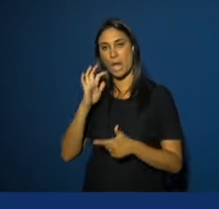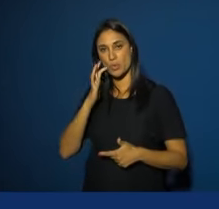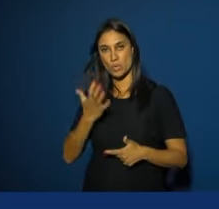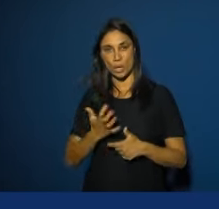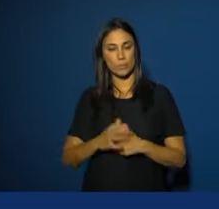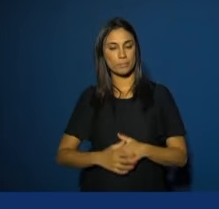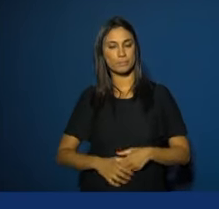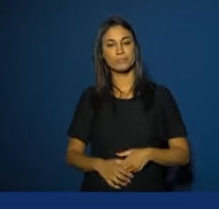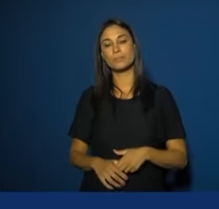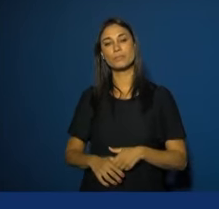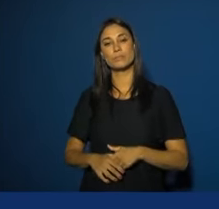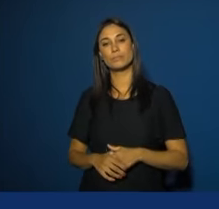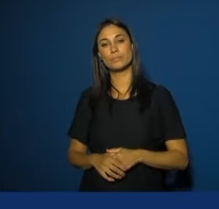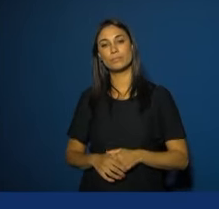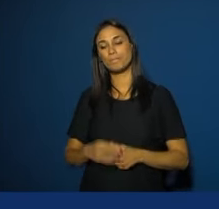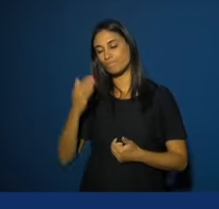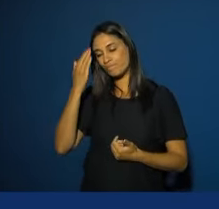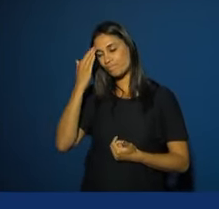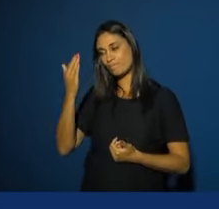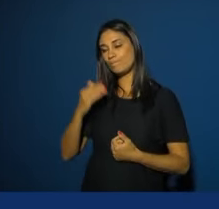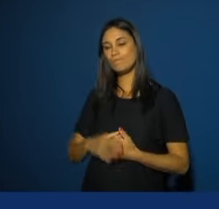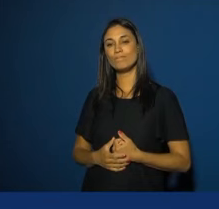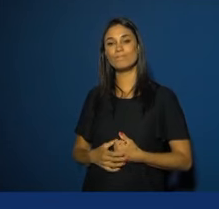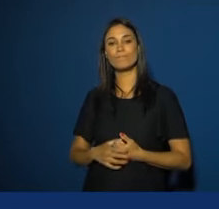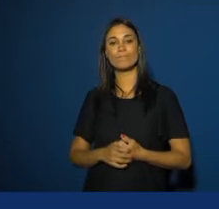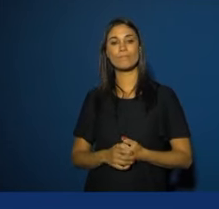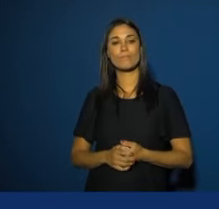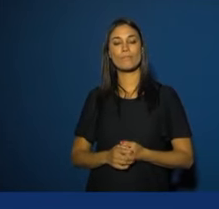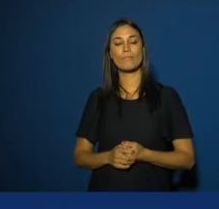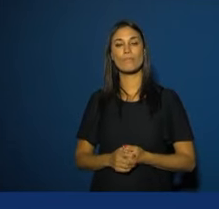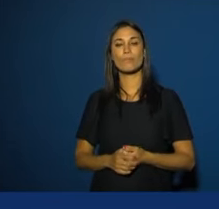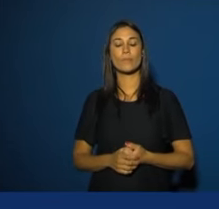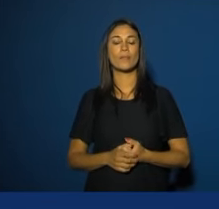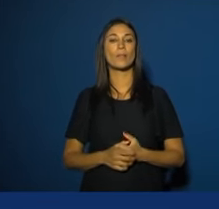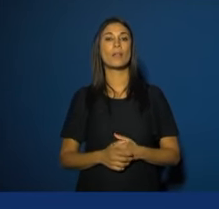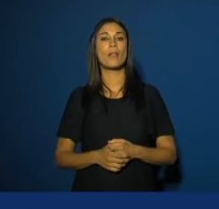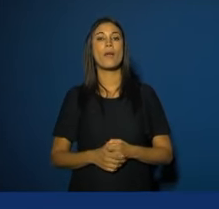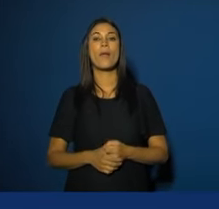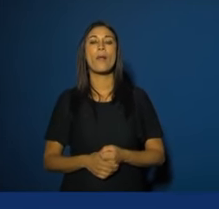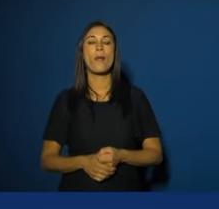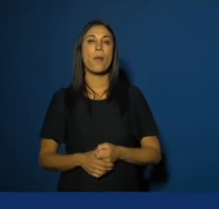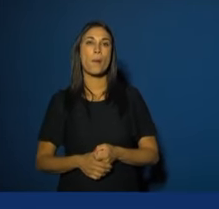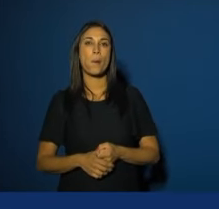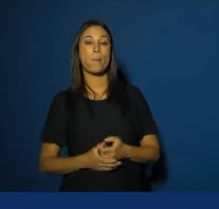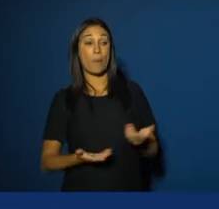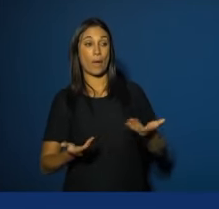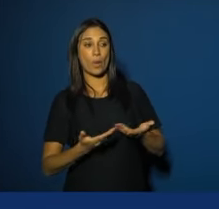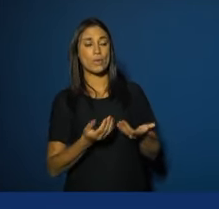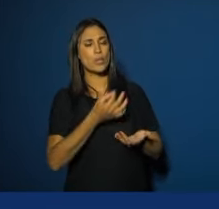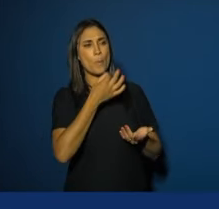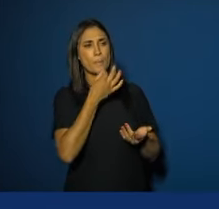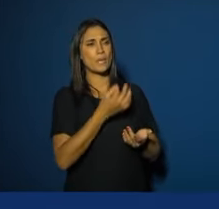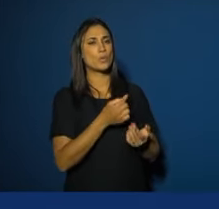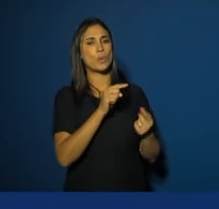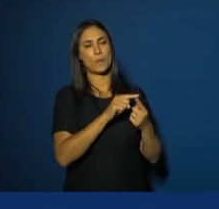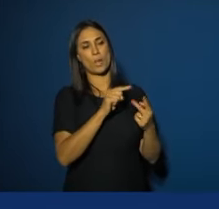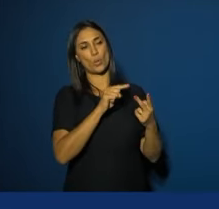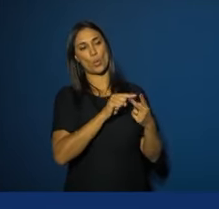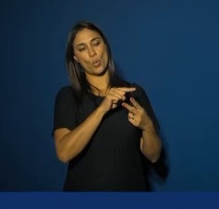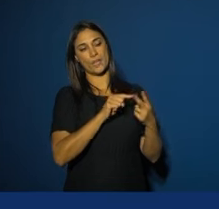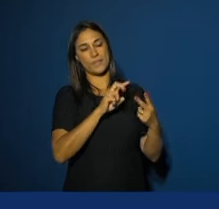aqui. Obrigado, Ricardo. Augusto, queria ouvir a sua visão sobre dois